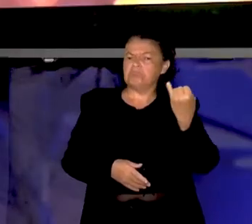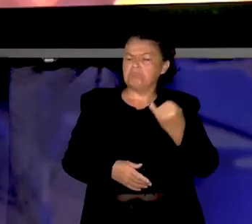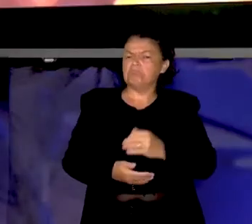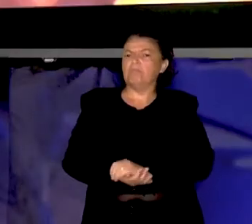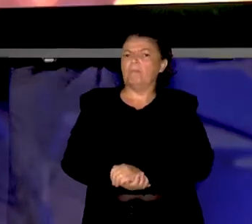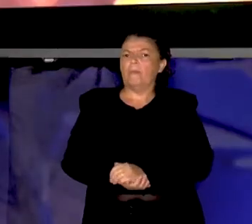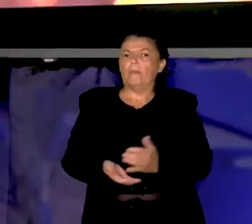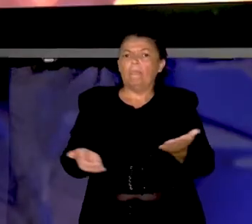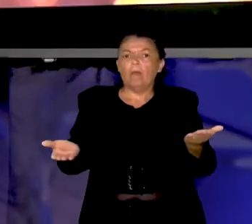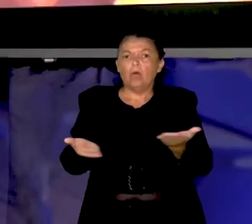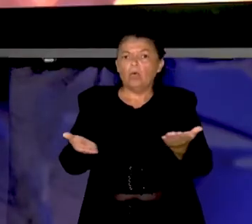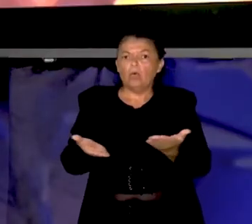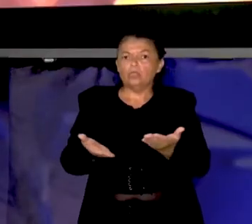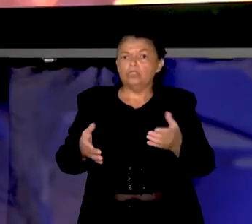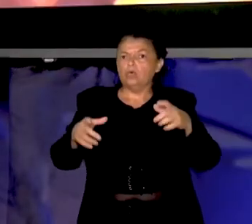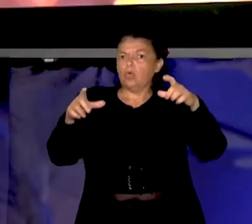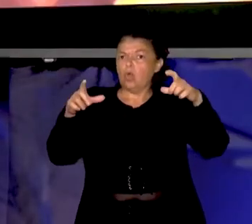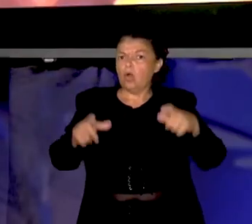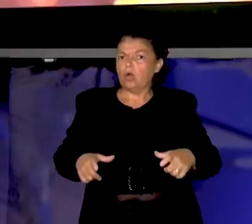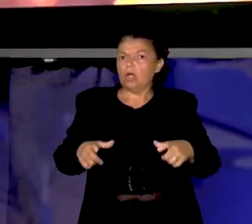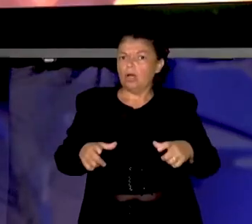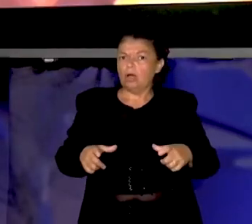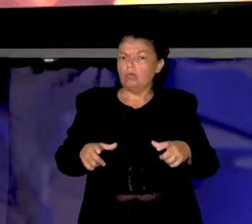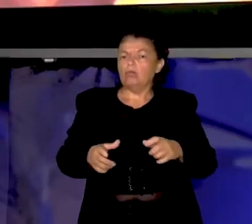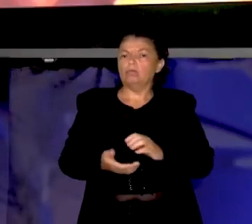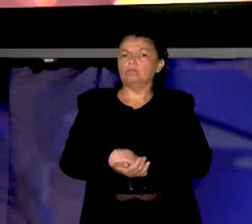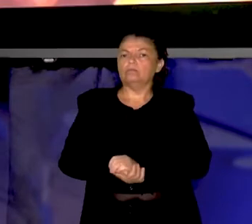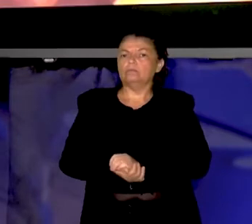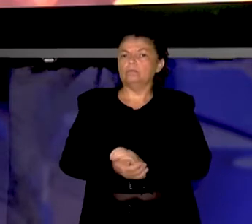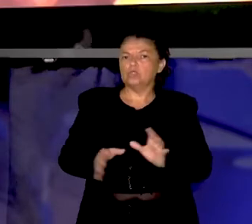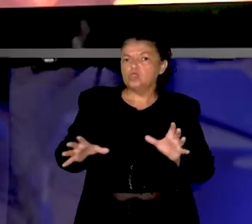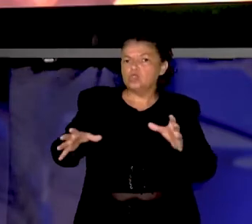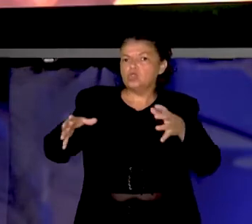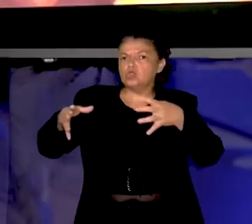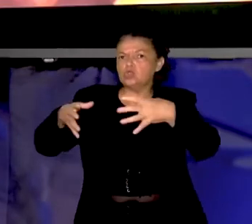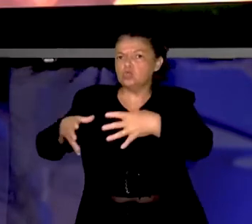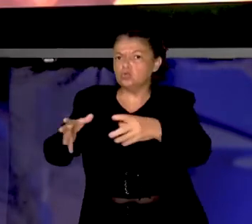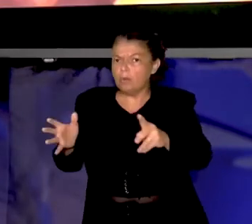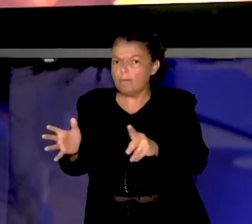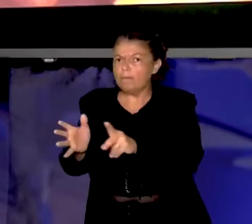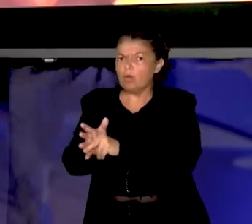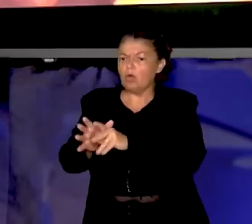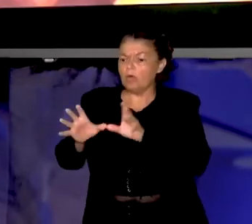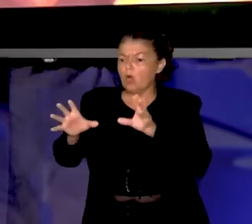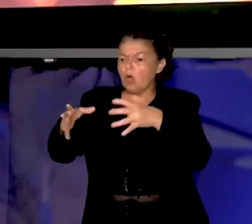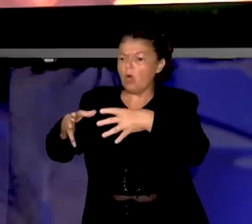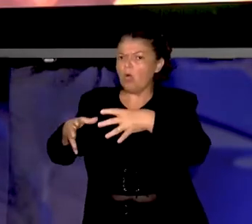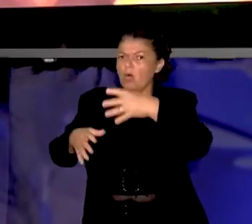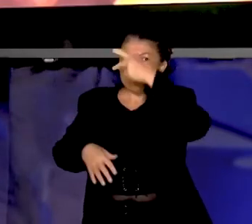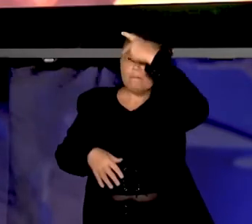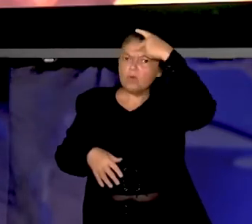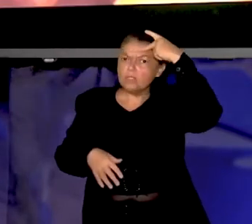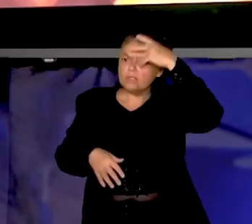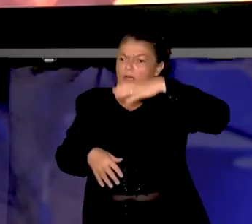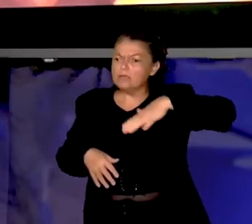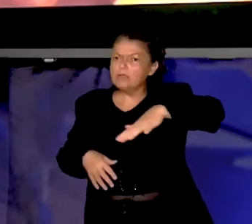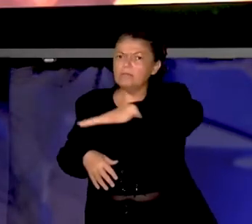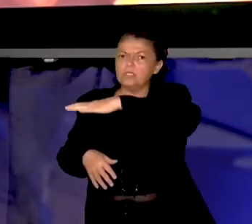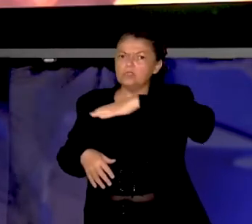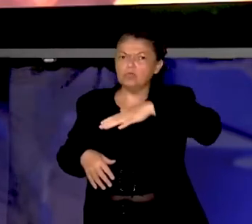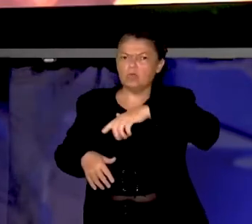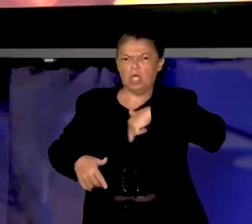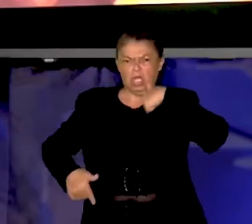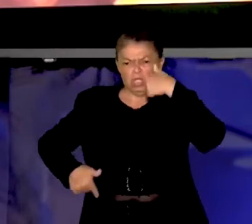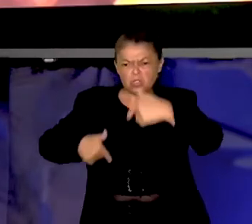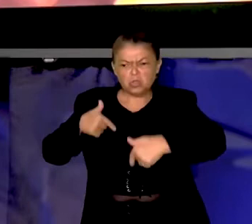a localidade onde ele, juntamente com sua comunidade, lutou e buscou dias